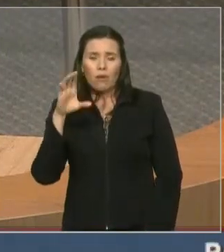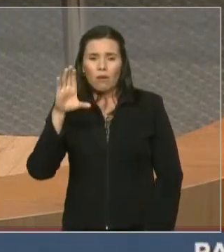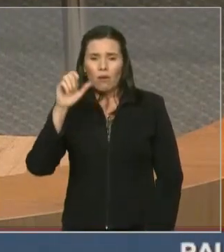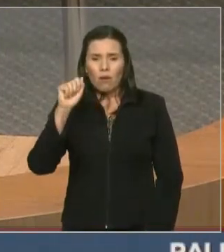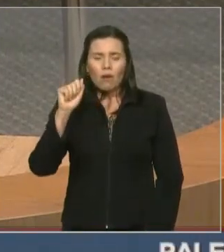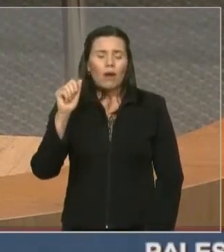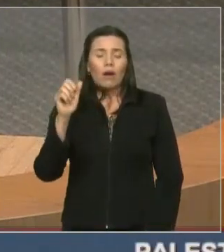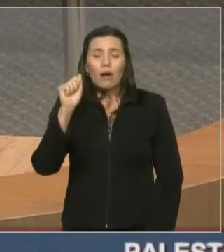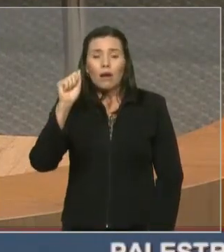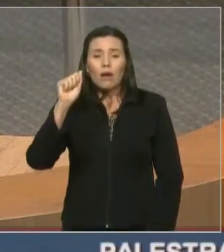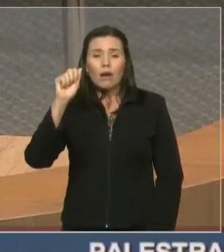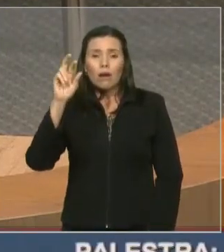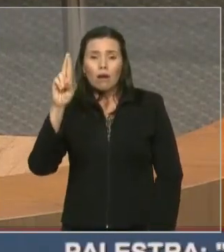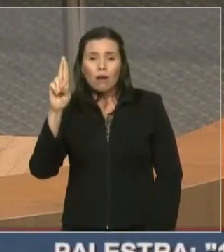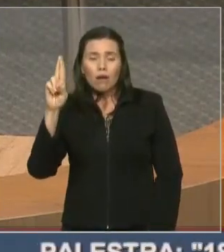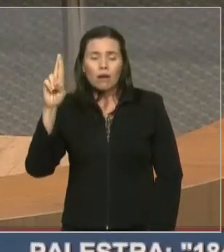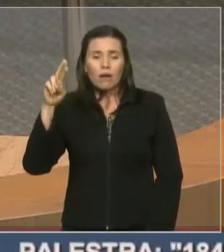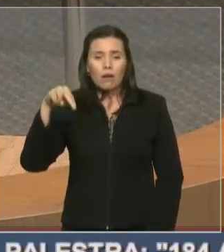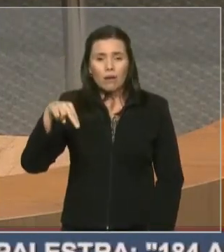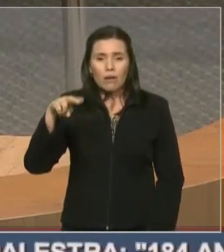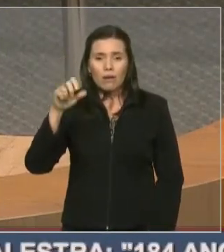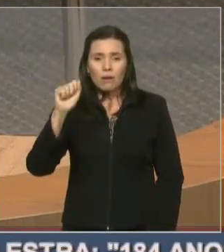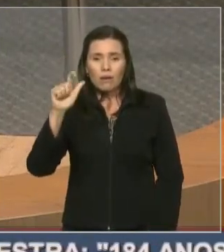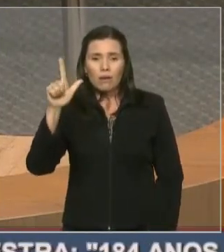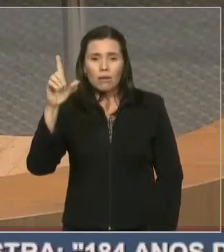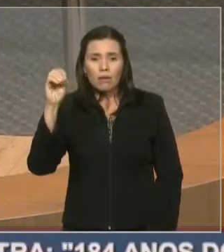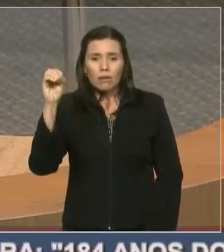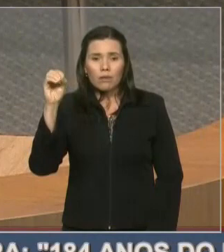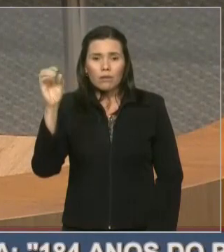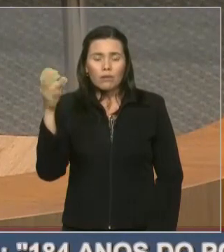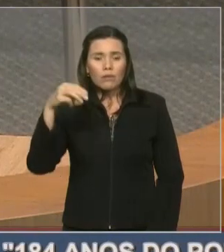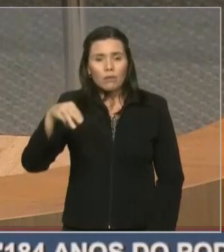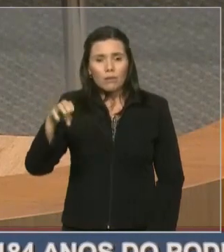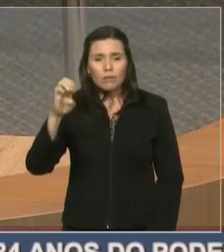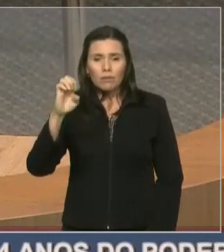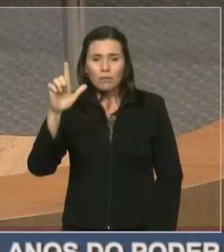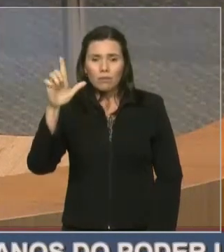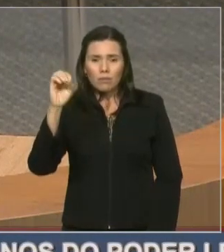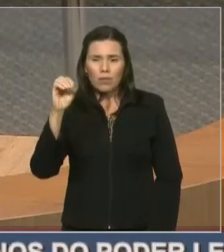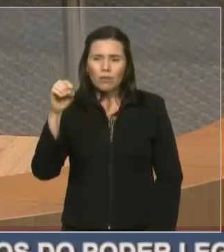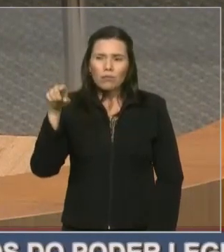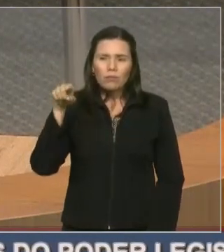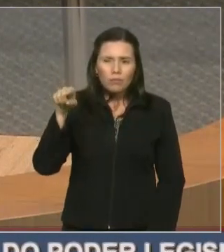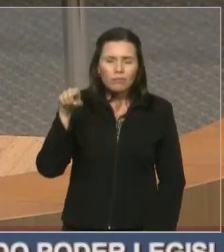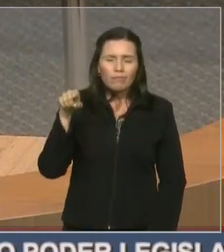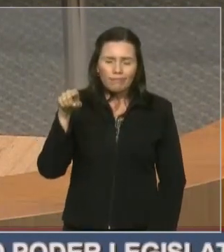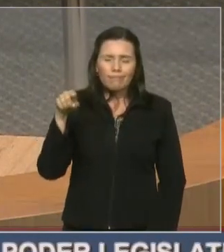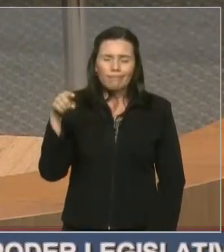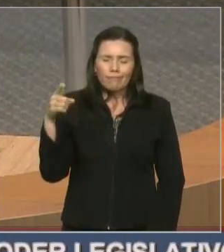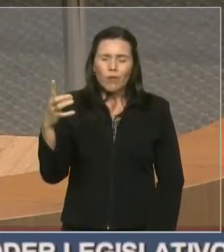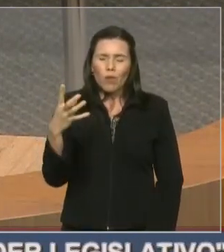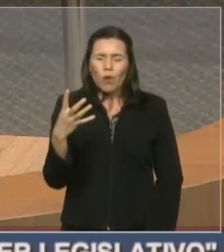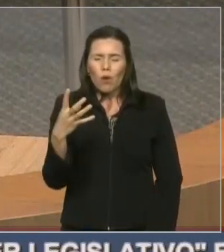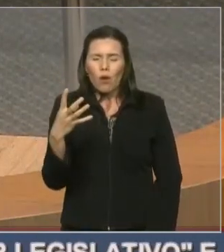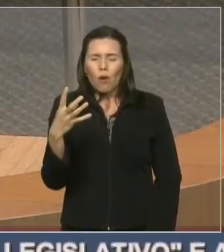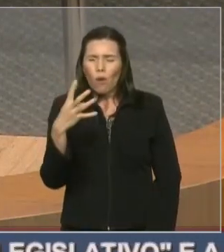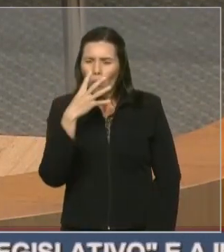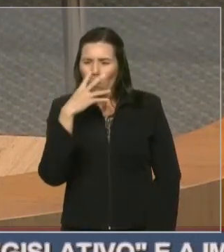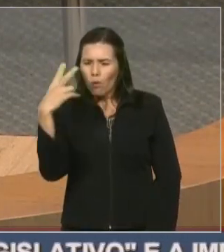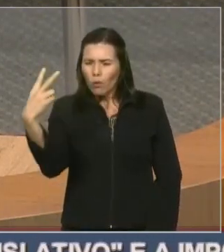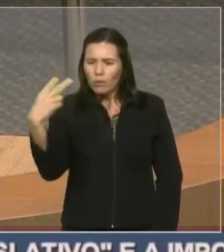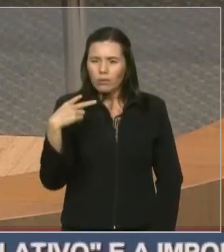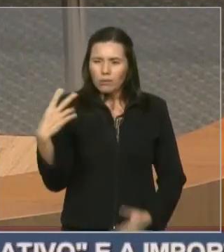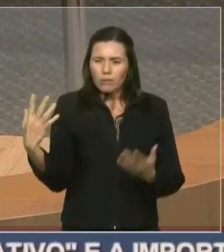Arnaldo Melo, que ali está me olhando, teve um gesto de grandeza cívica, um